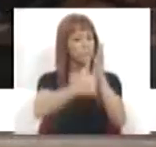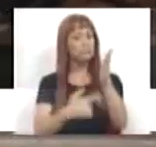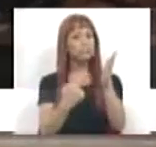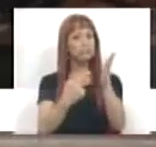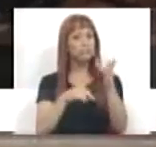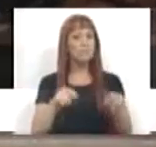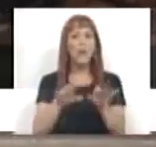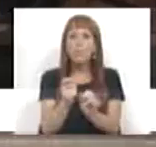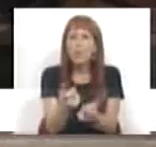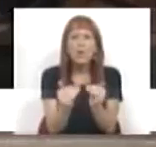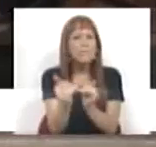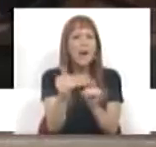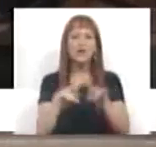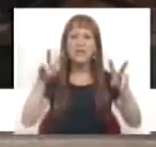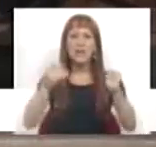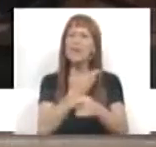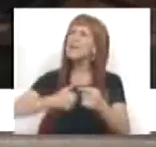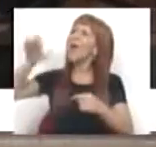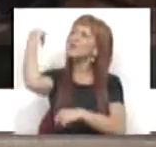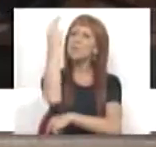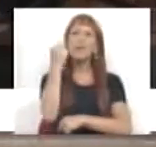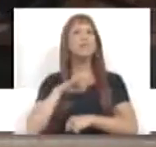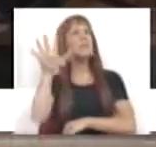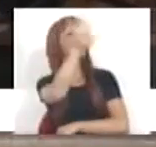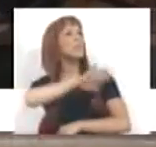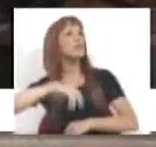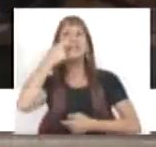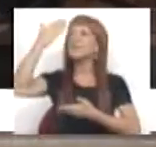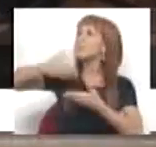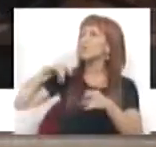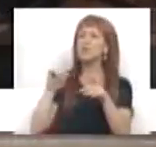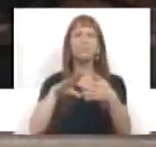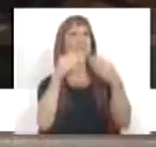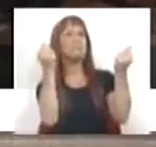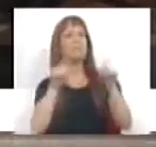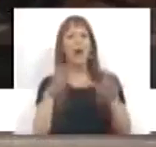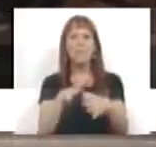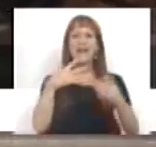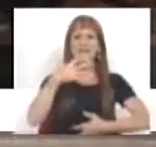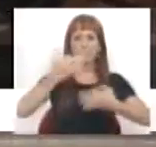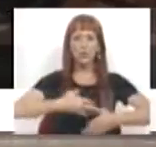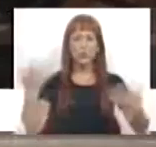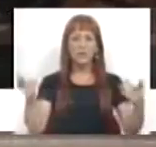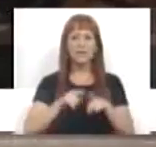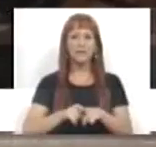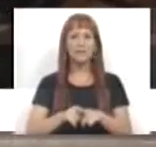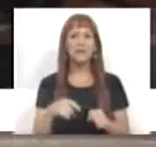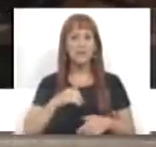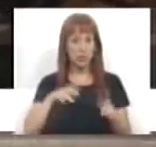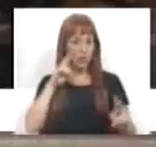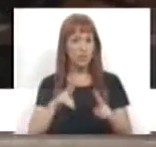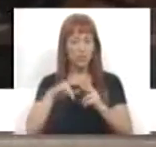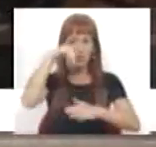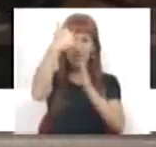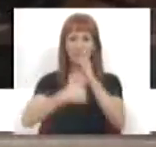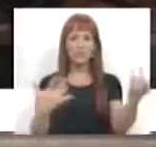Constituição era ainda pouco mais que tema de antigas pinturas, paisagens, de morais desbotados por maiorias absolutas. Só nos encontramos